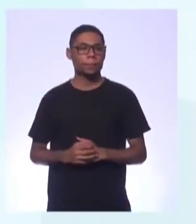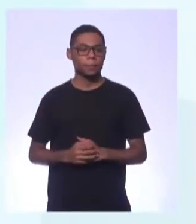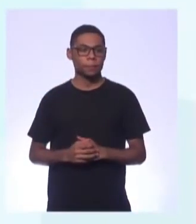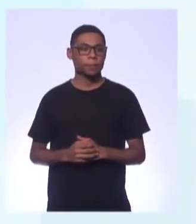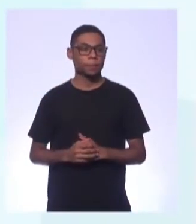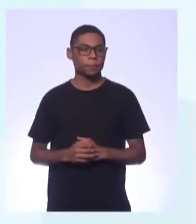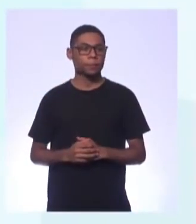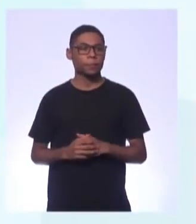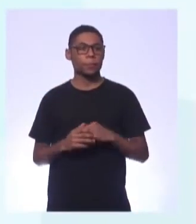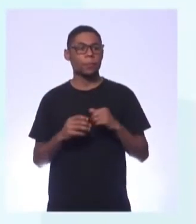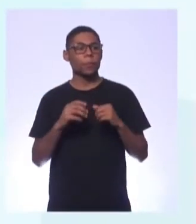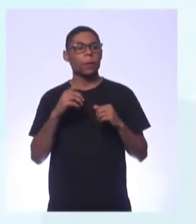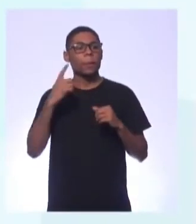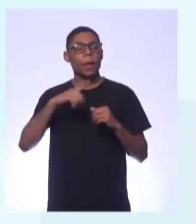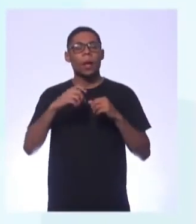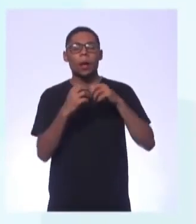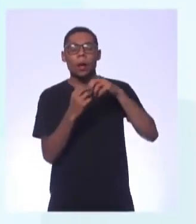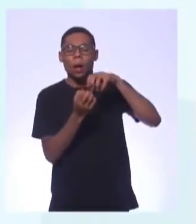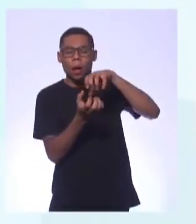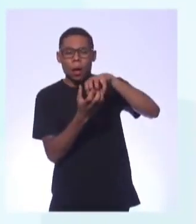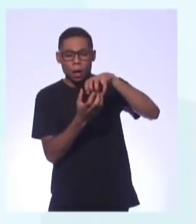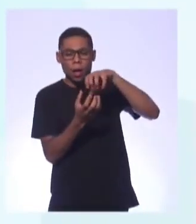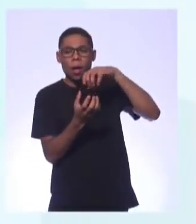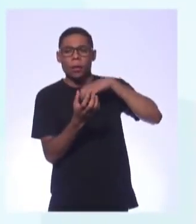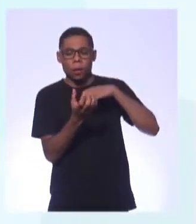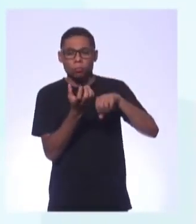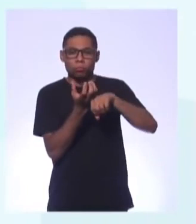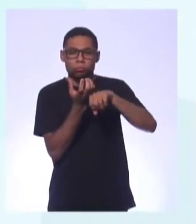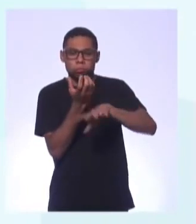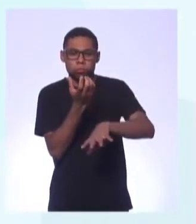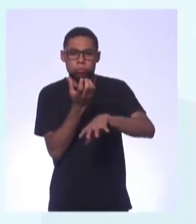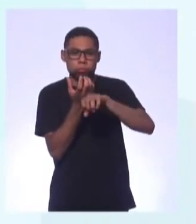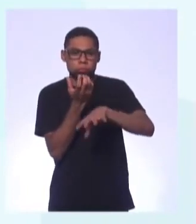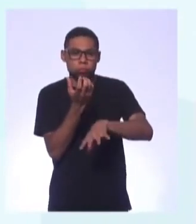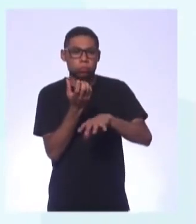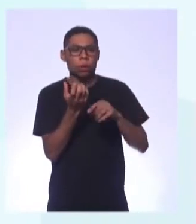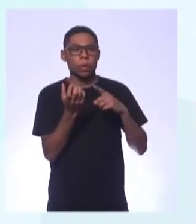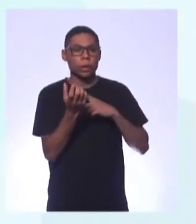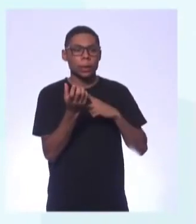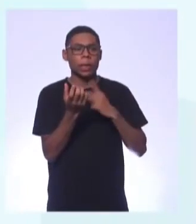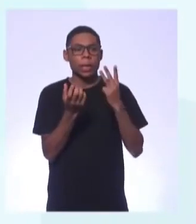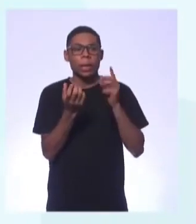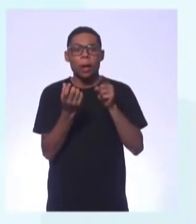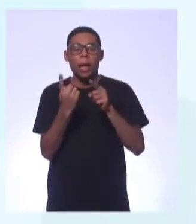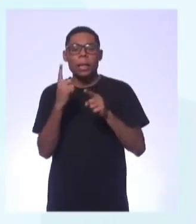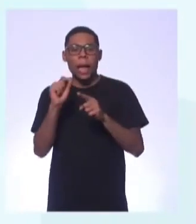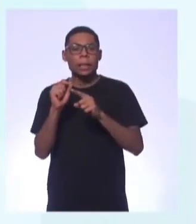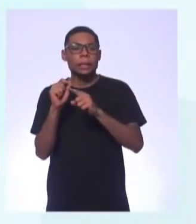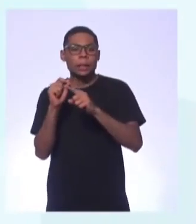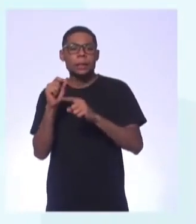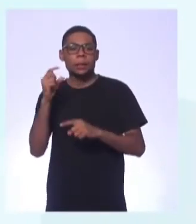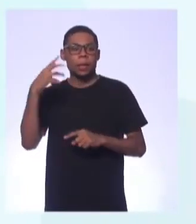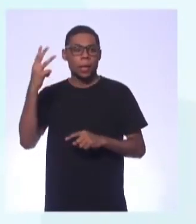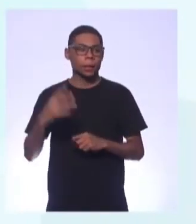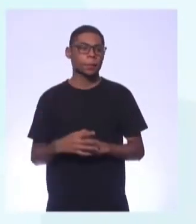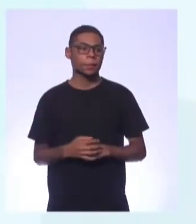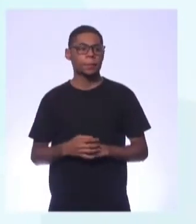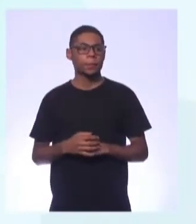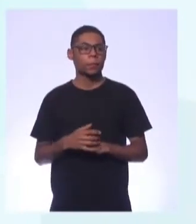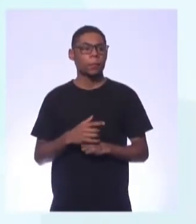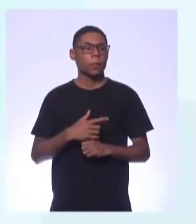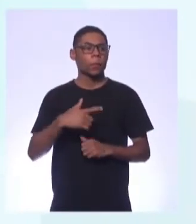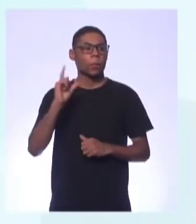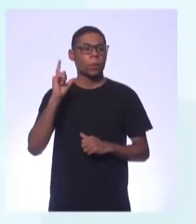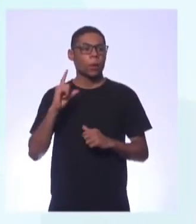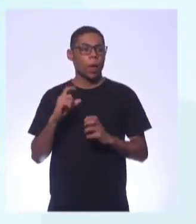então daqui 30, né, 300 milhões, né, 300 milhões de Kelvin, né? 3 elevado a quinta. Bomba de hidrogênio, né?